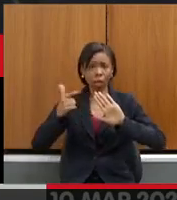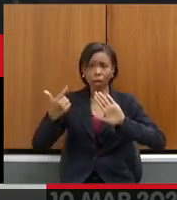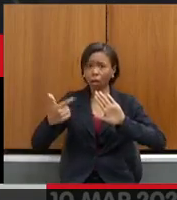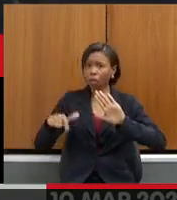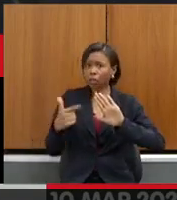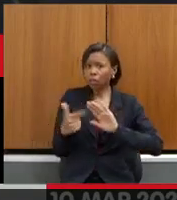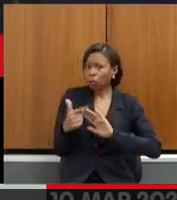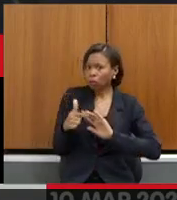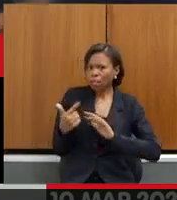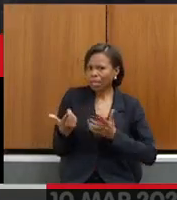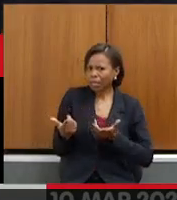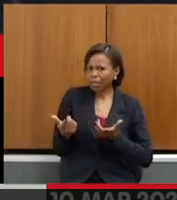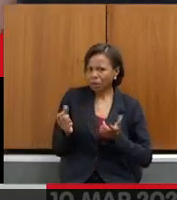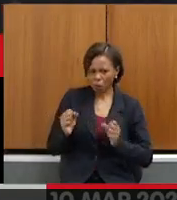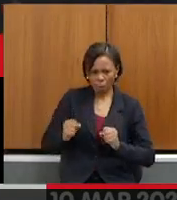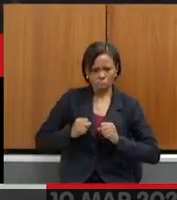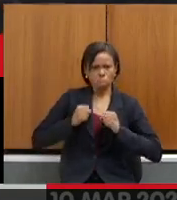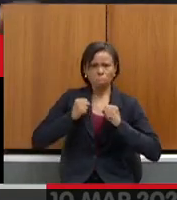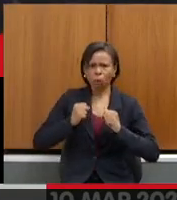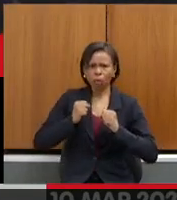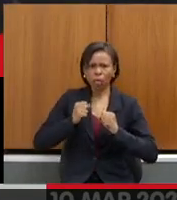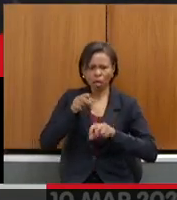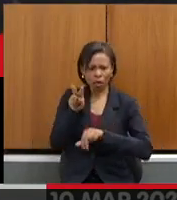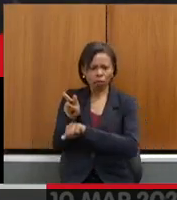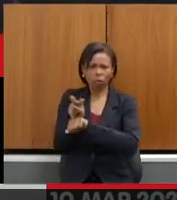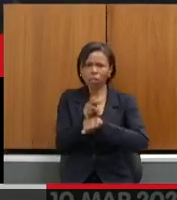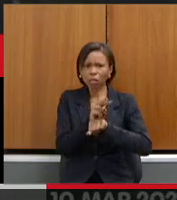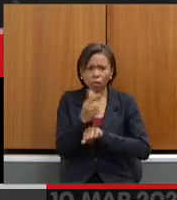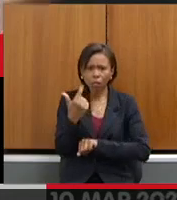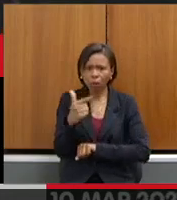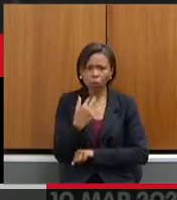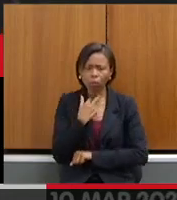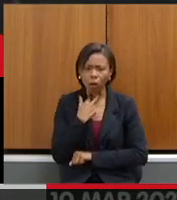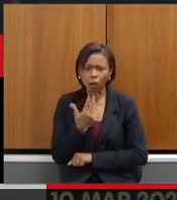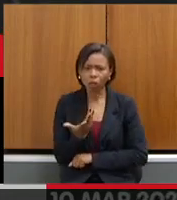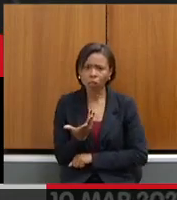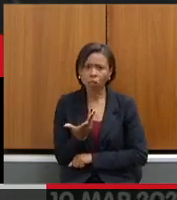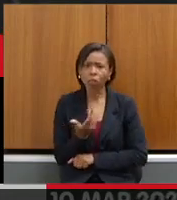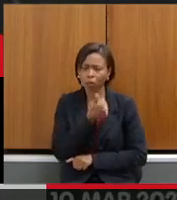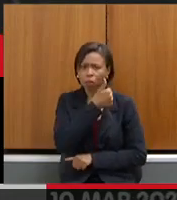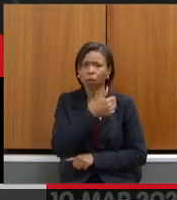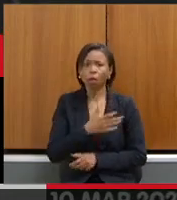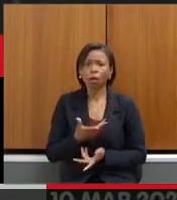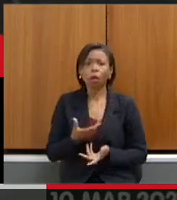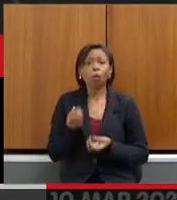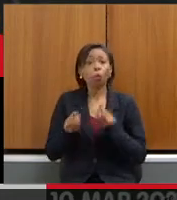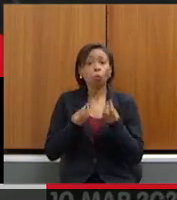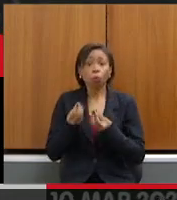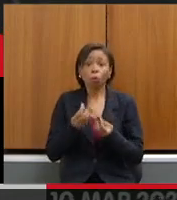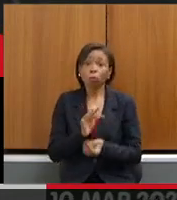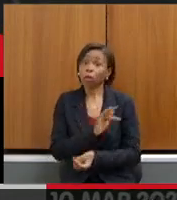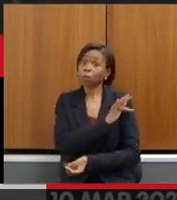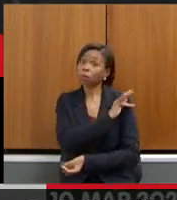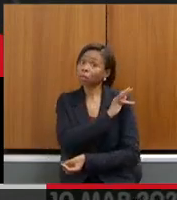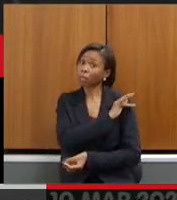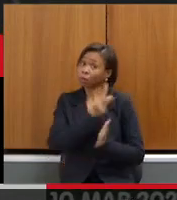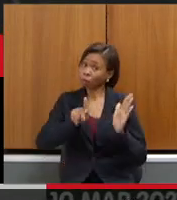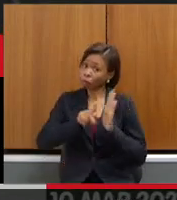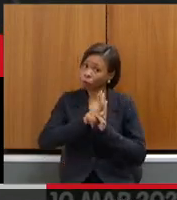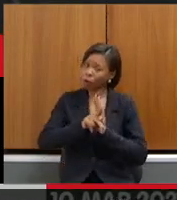tiver autoridade para fiscalizar não desculpa secretário Mas você quer um poder de fiscalização do Estado